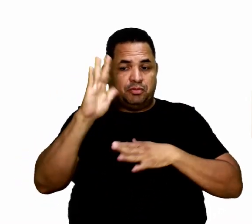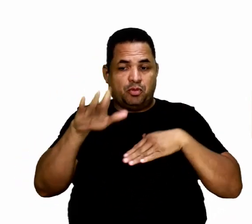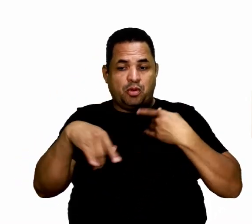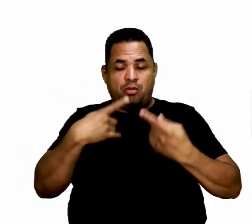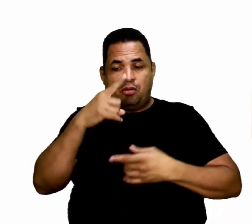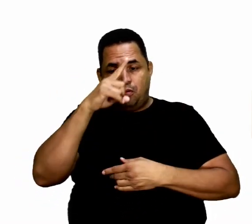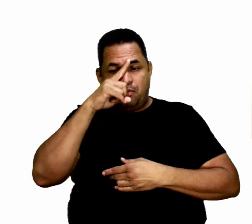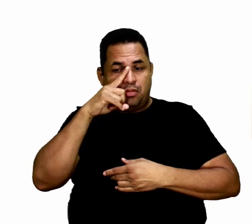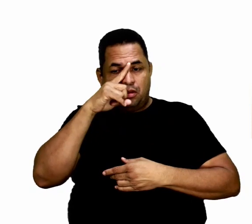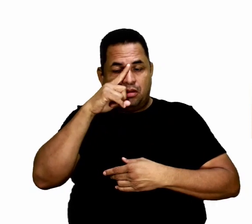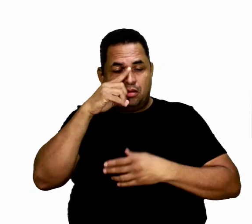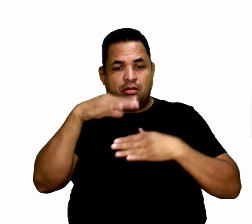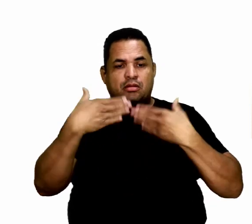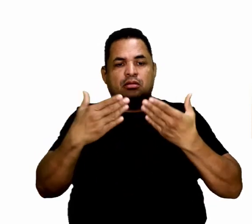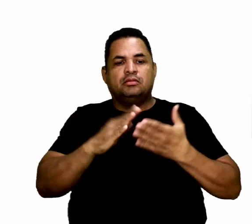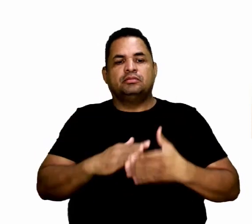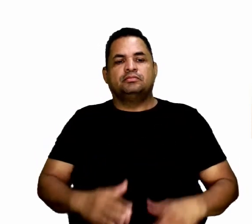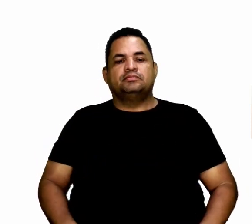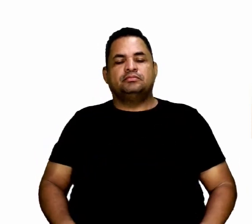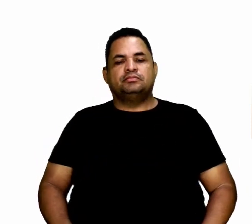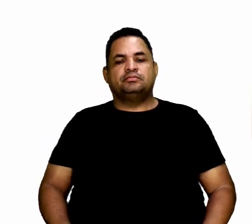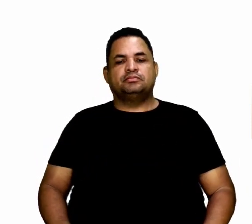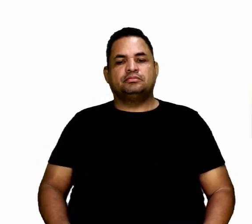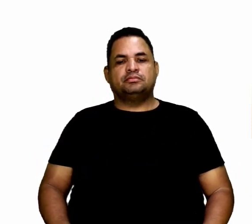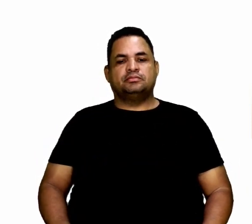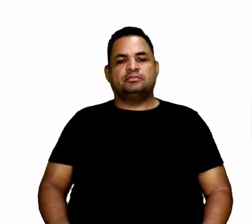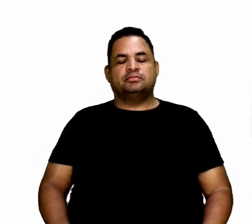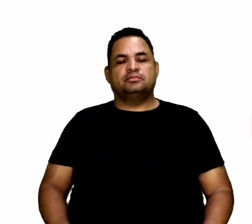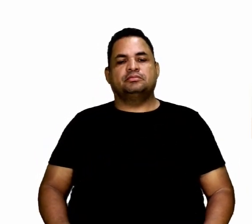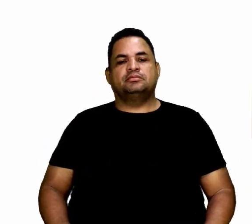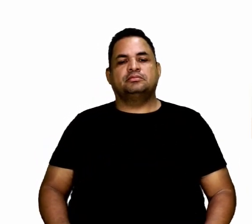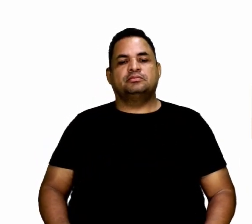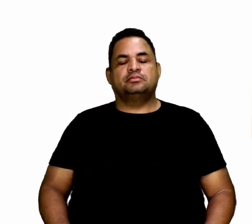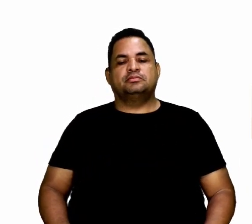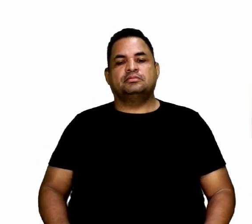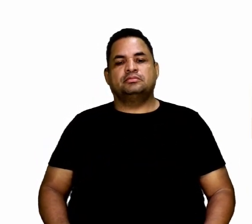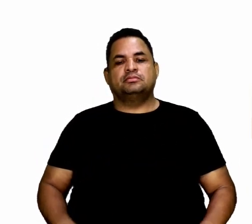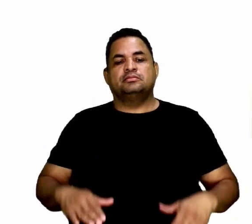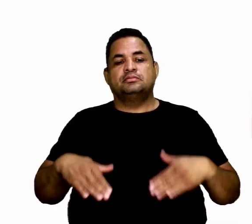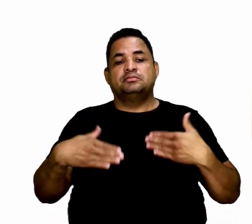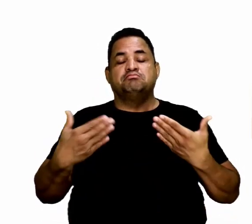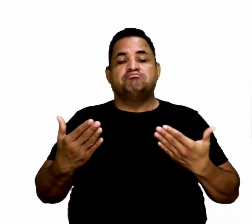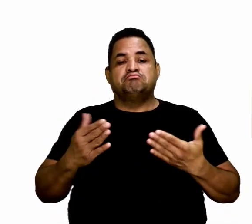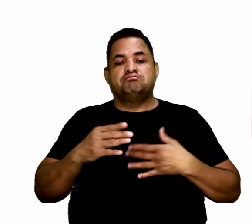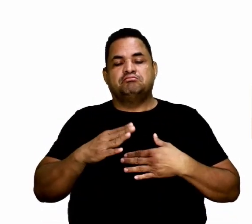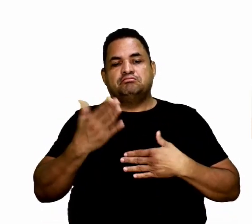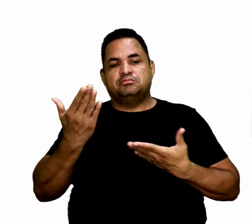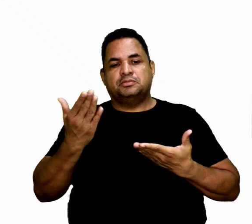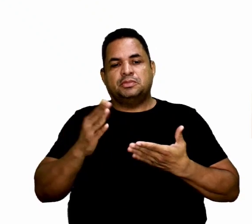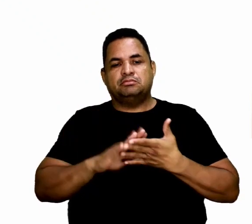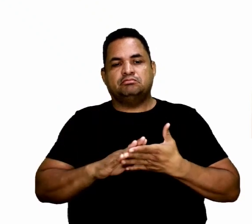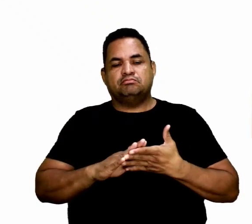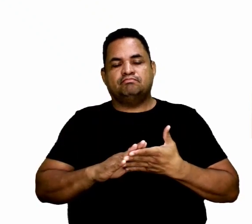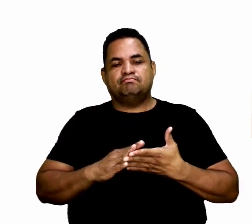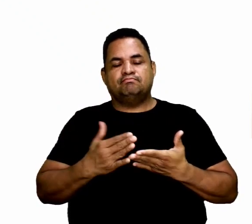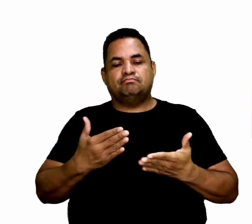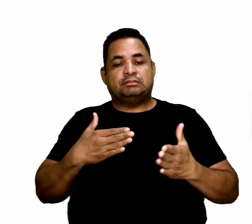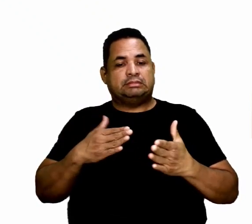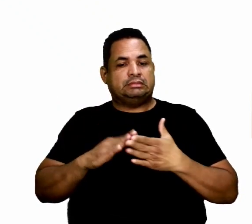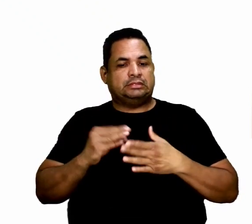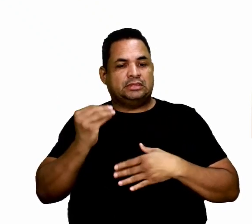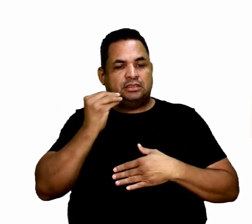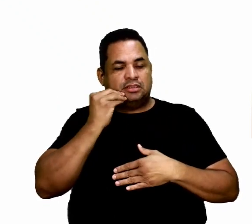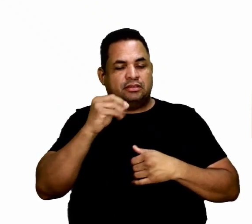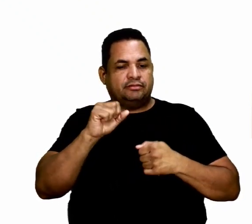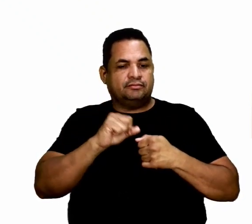tentar fazer alguma coisa, tá bom? Aliás, ela sabe que tem perigo, mas ela não sabe exatamente quem está tentando invadir, mas ela vai tentar fazer, né?